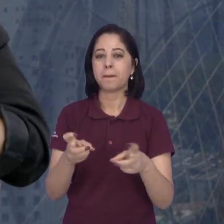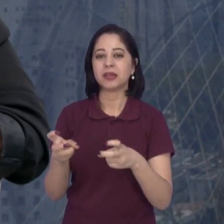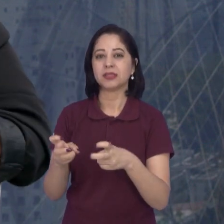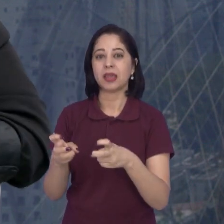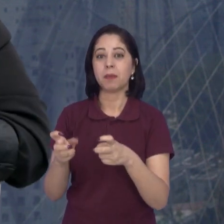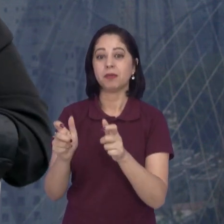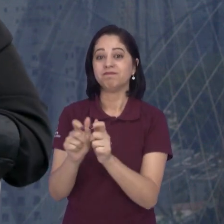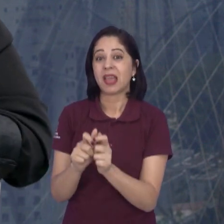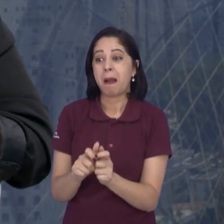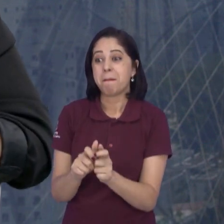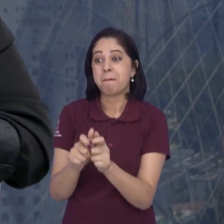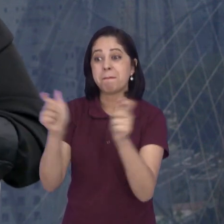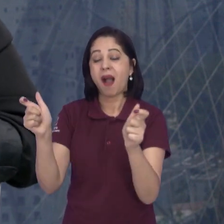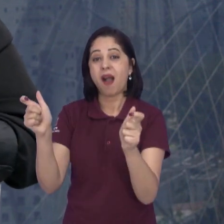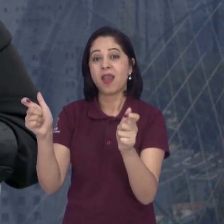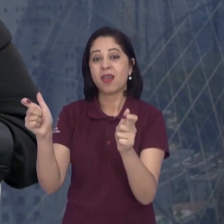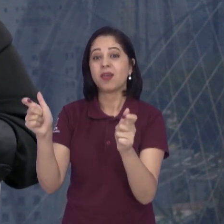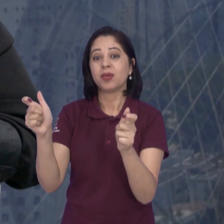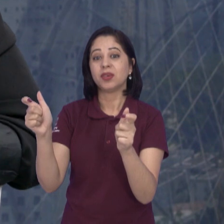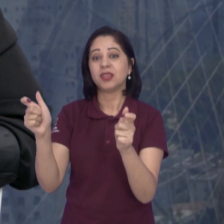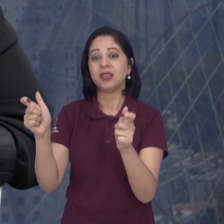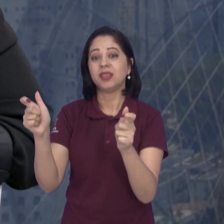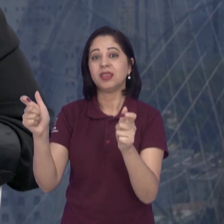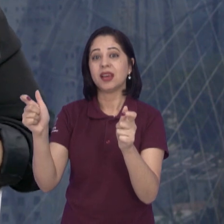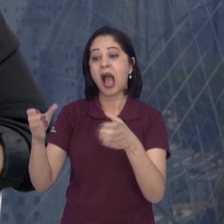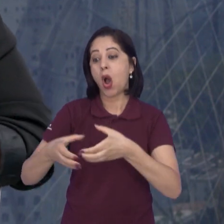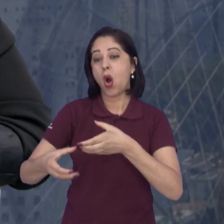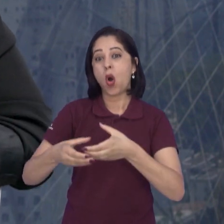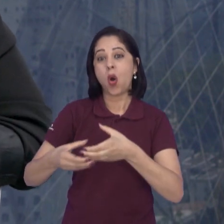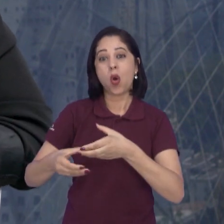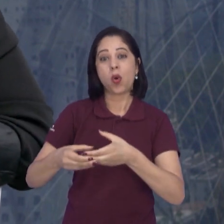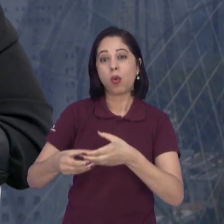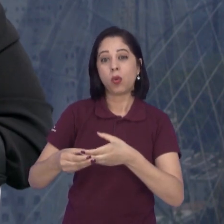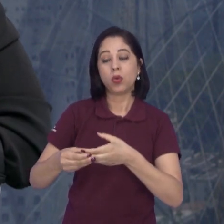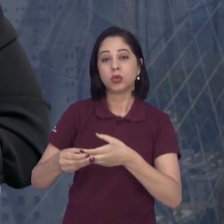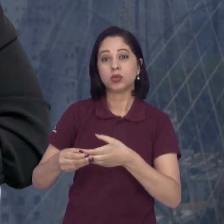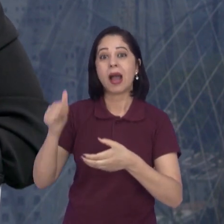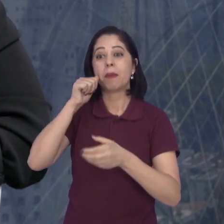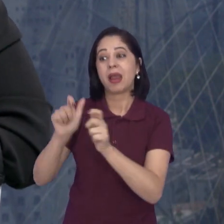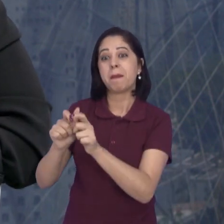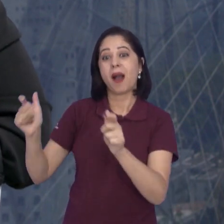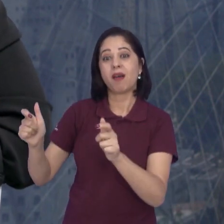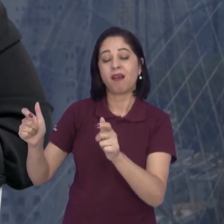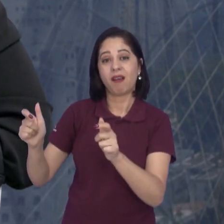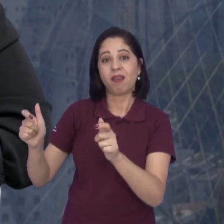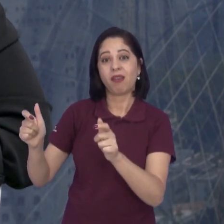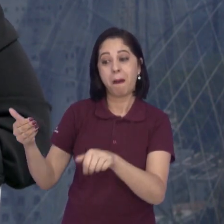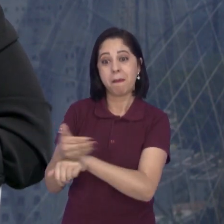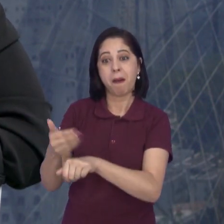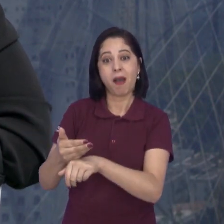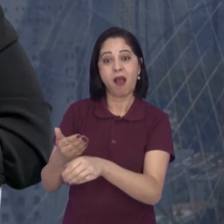de mulheres que entra e com o número de homens chega a ser até, às vezes, maior do que o número de homens. No entanto, hierarquicamente,